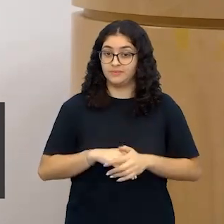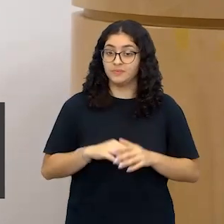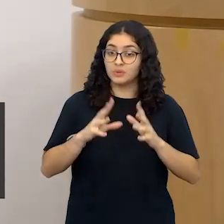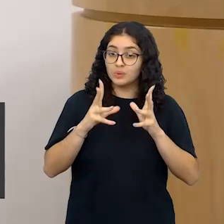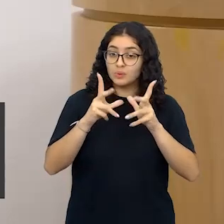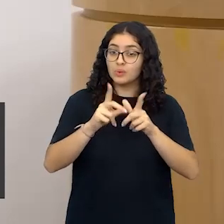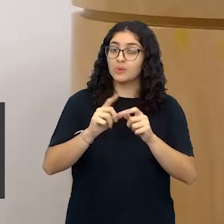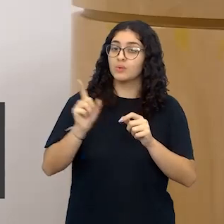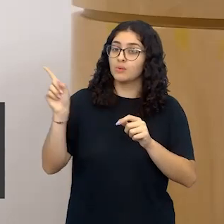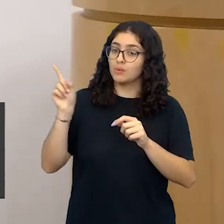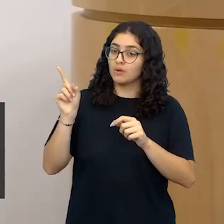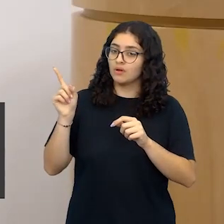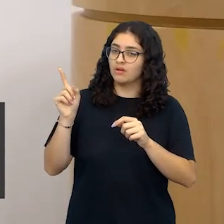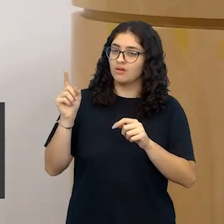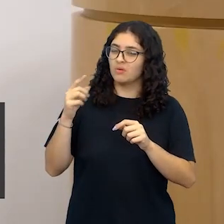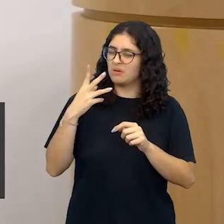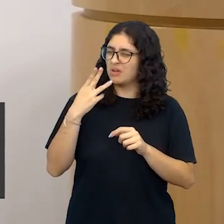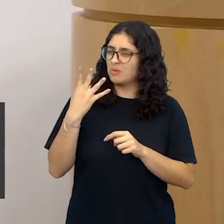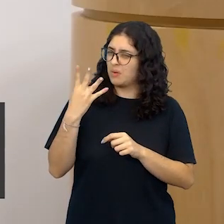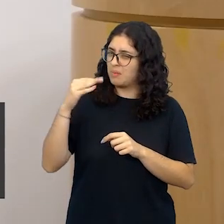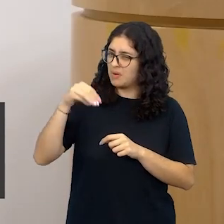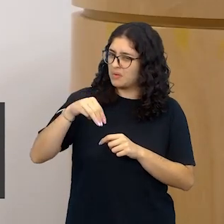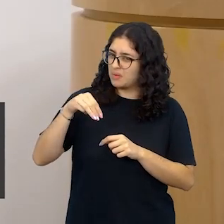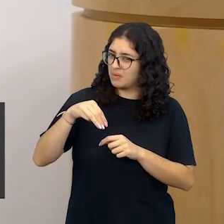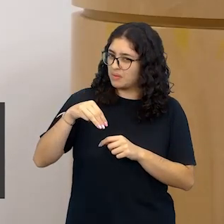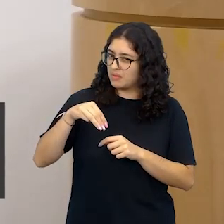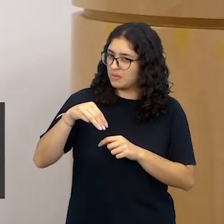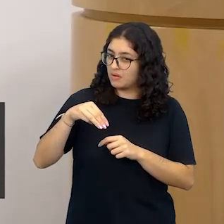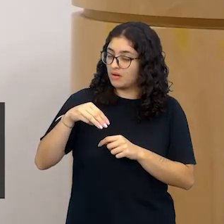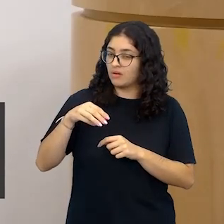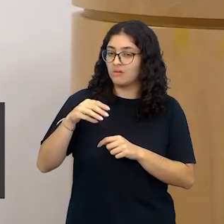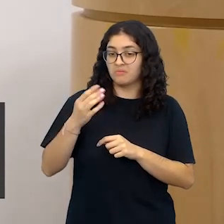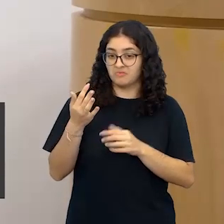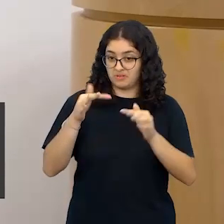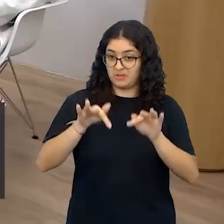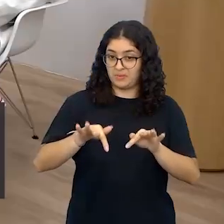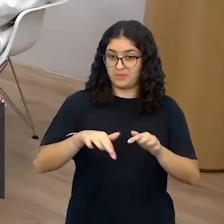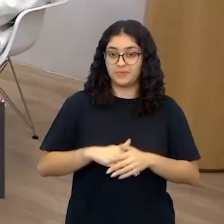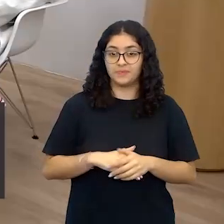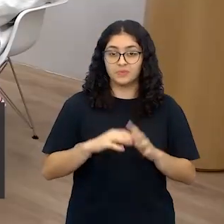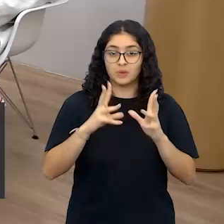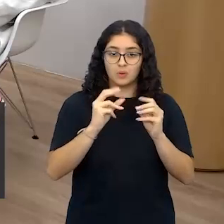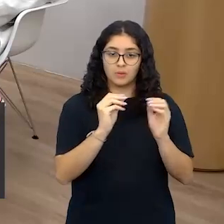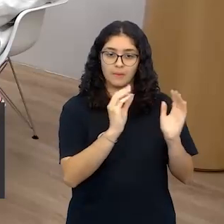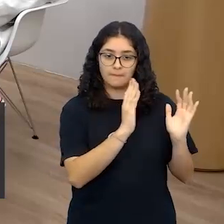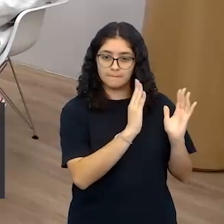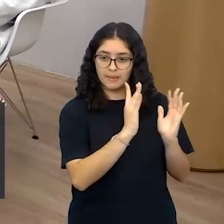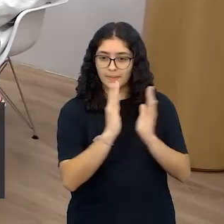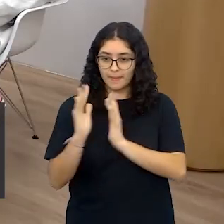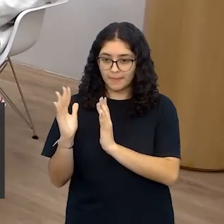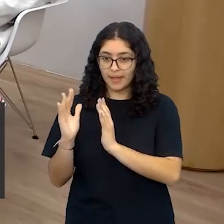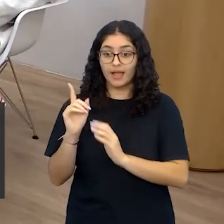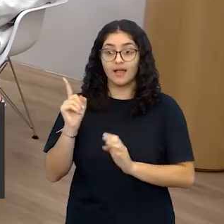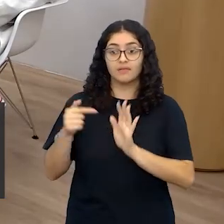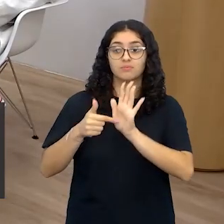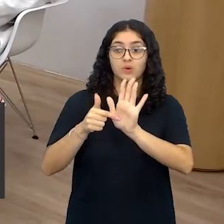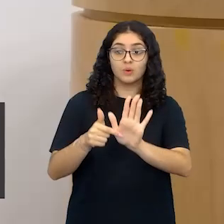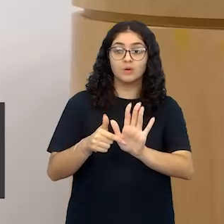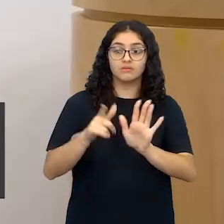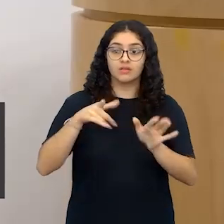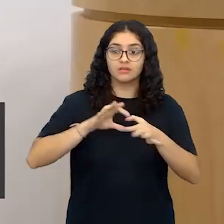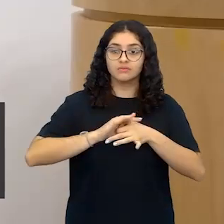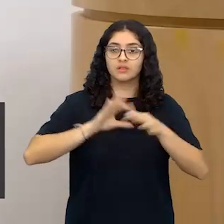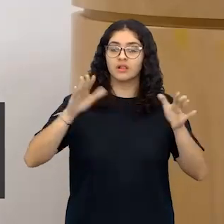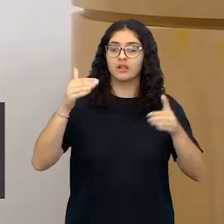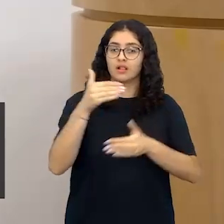Tânia trouxe, que a gente tem aí 4 minutinhos, né, Adriano? 4 minutinhos. Para chegar no final. Todo esse histórico que a Tânia trouxe, ele está disponível